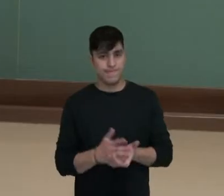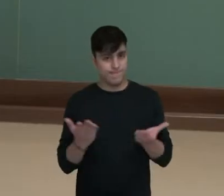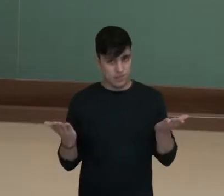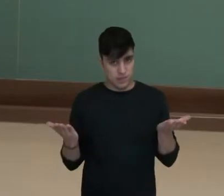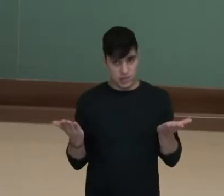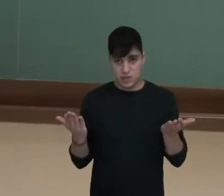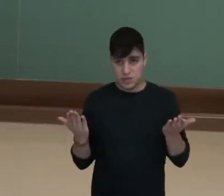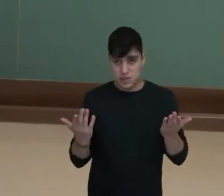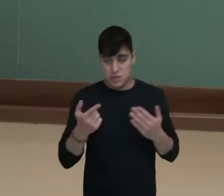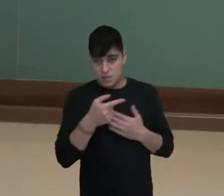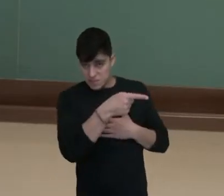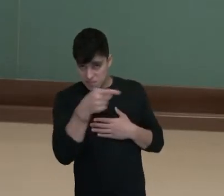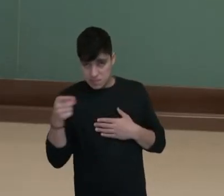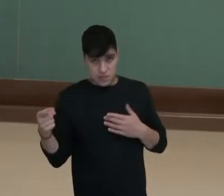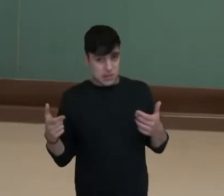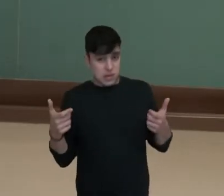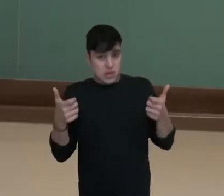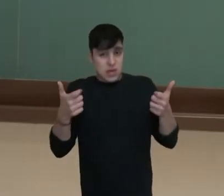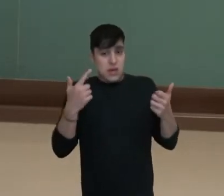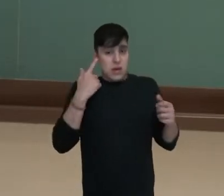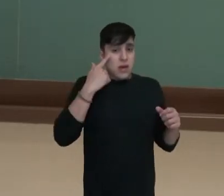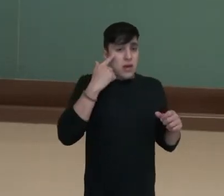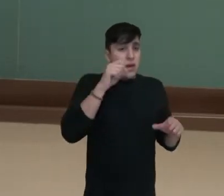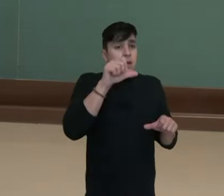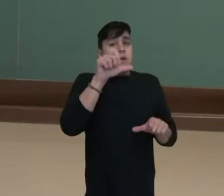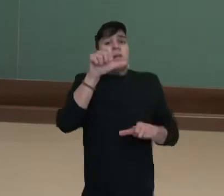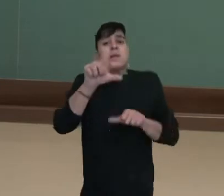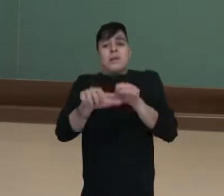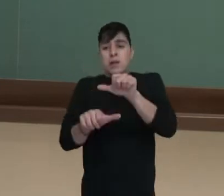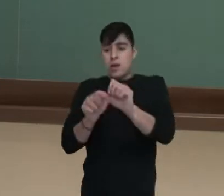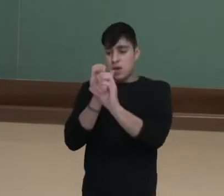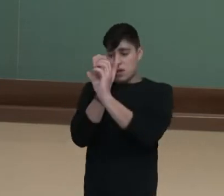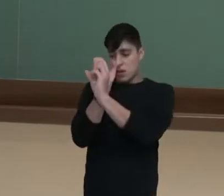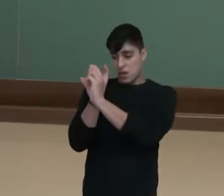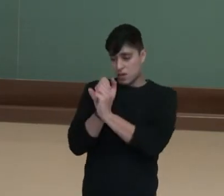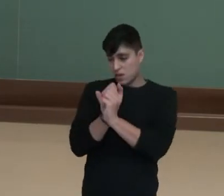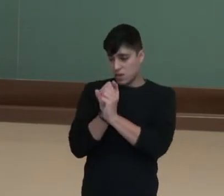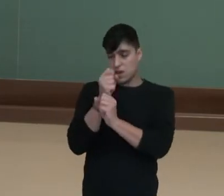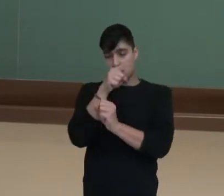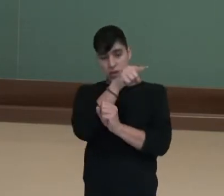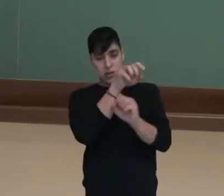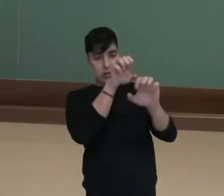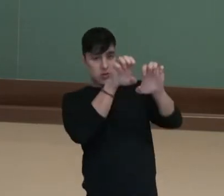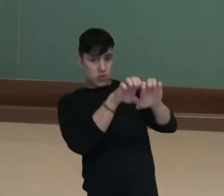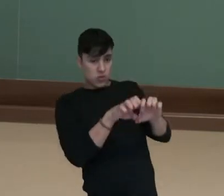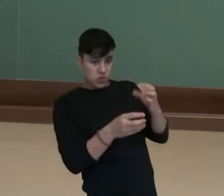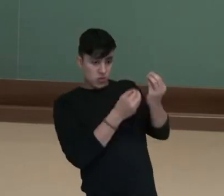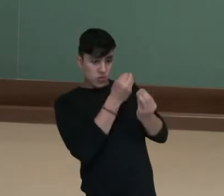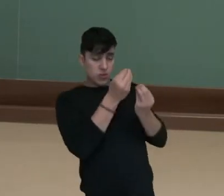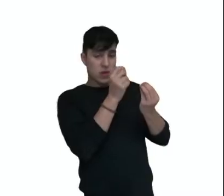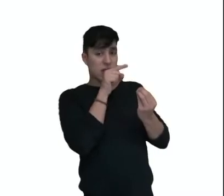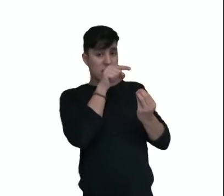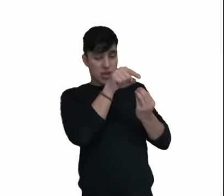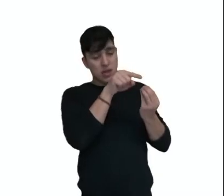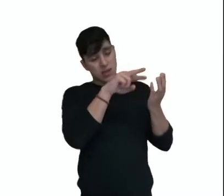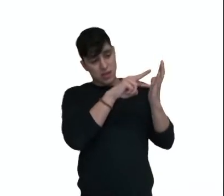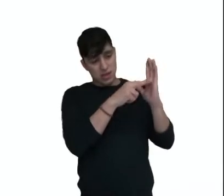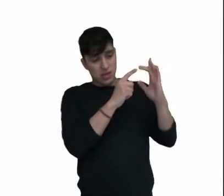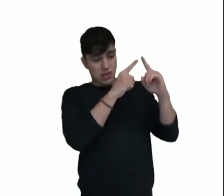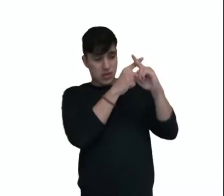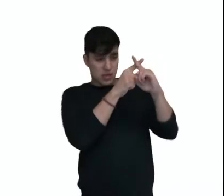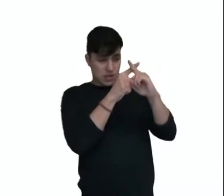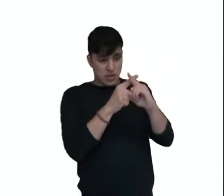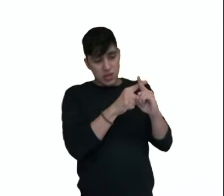E aí, pessoal, olha, a alteração numérica, ó, na estrutural ocorre mudança na estrutura de cromossomos,